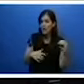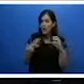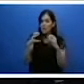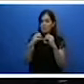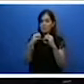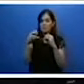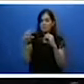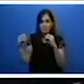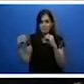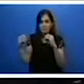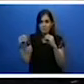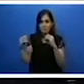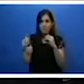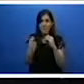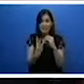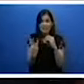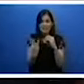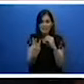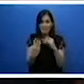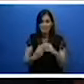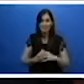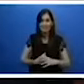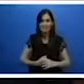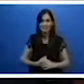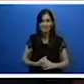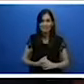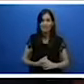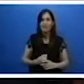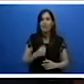2, foi para 3.